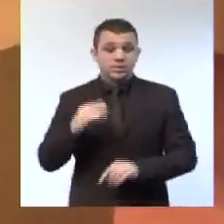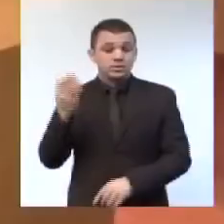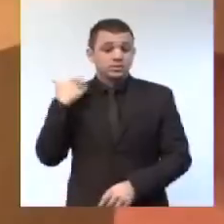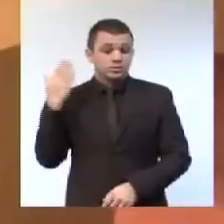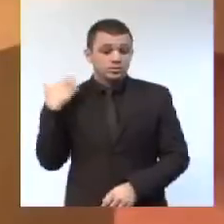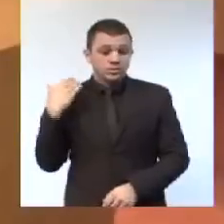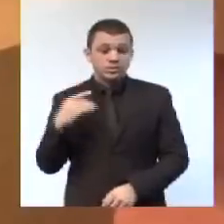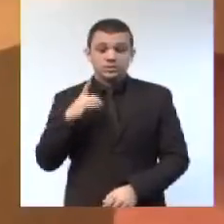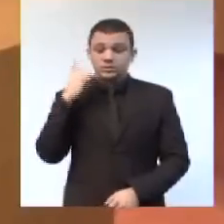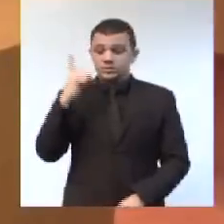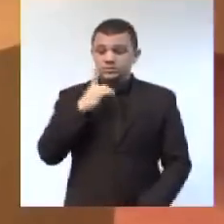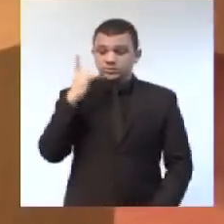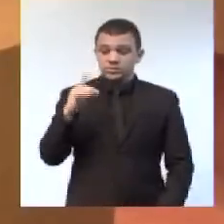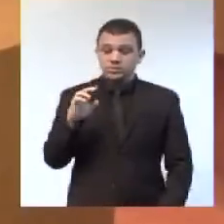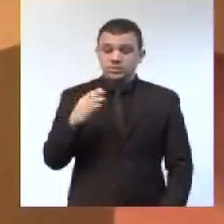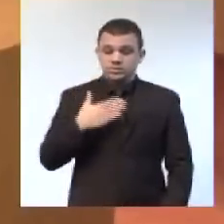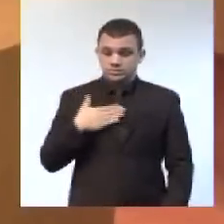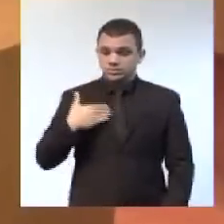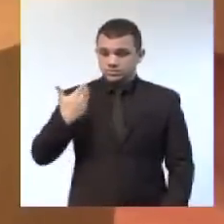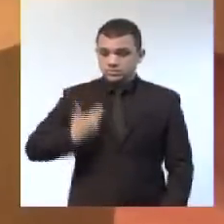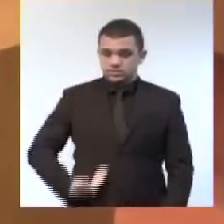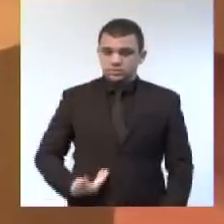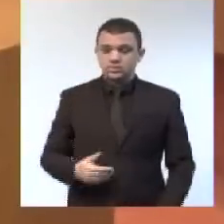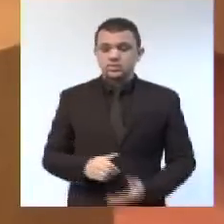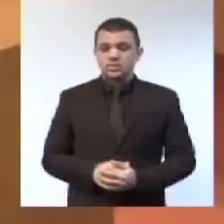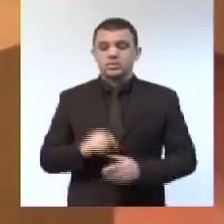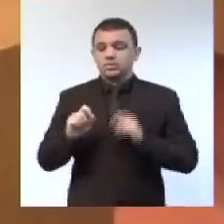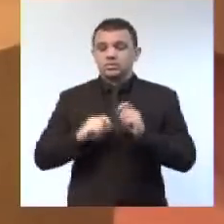Costa, já